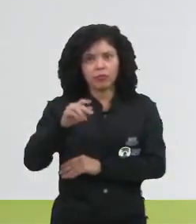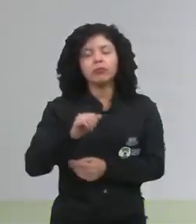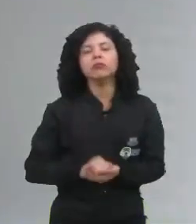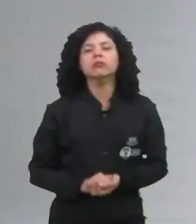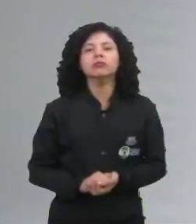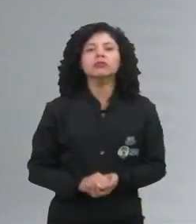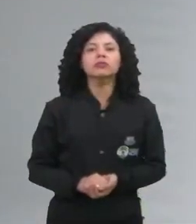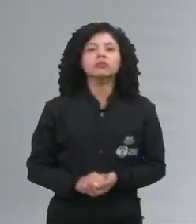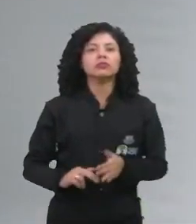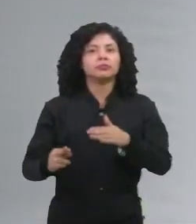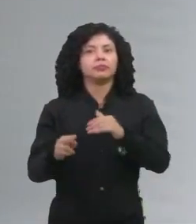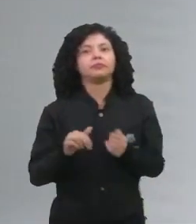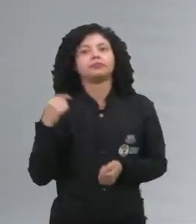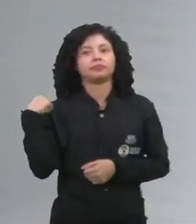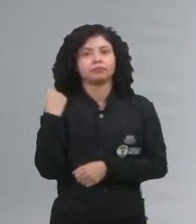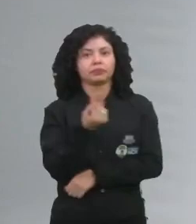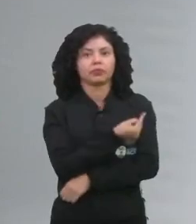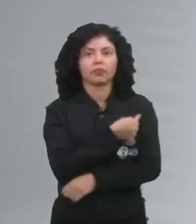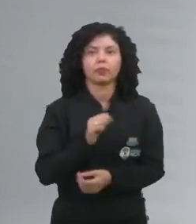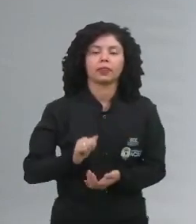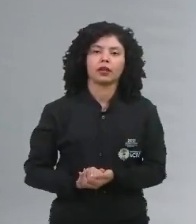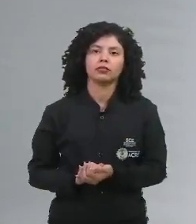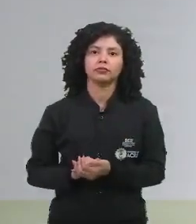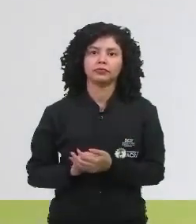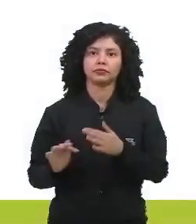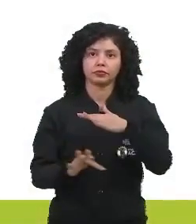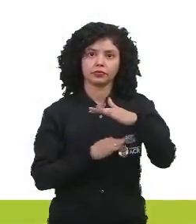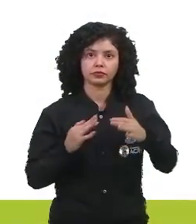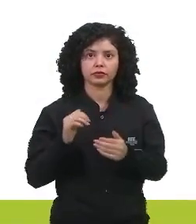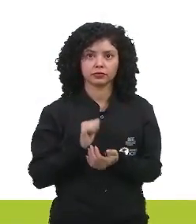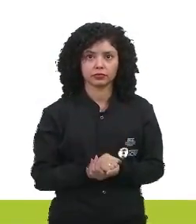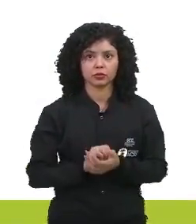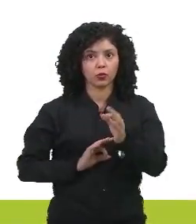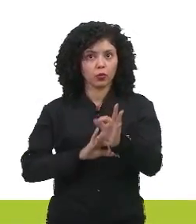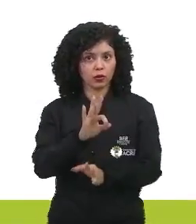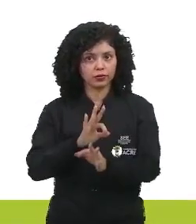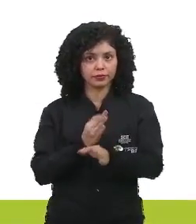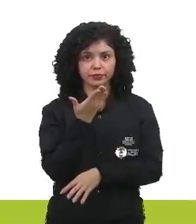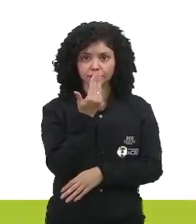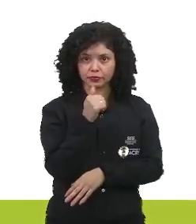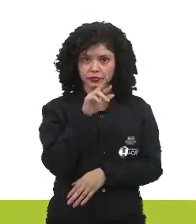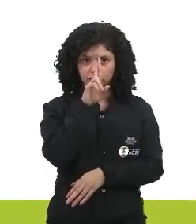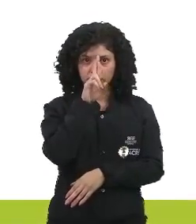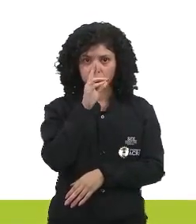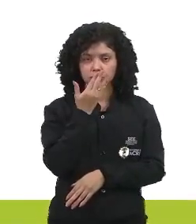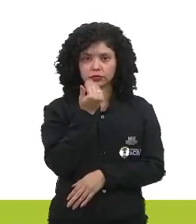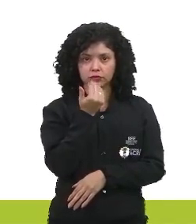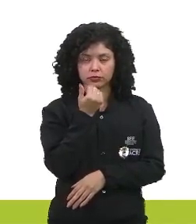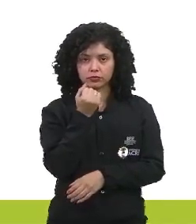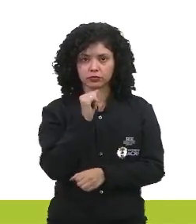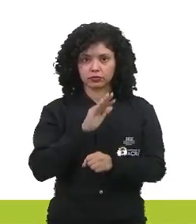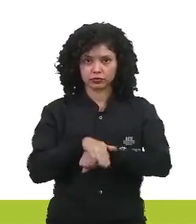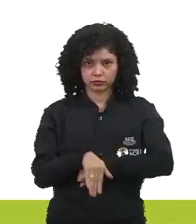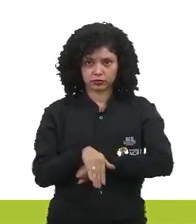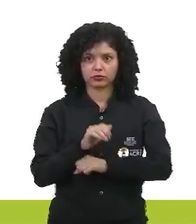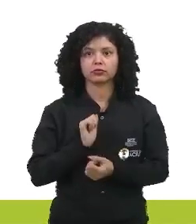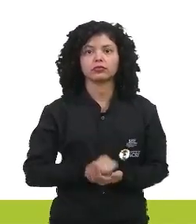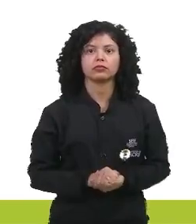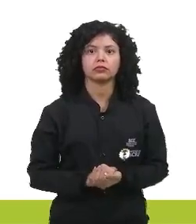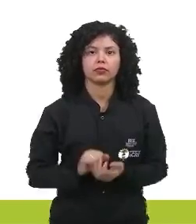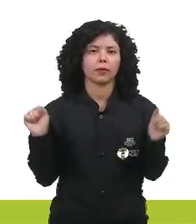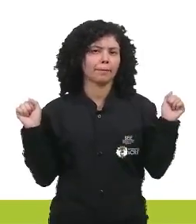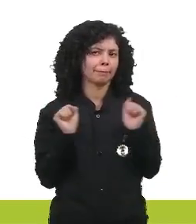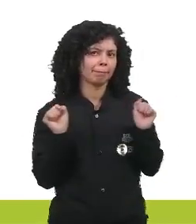mais à norma culta do que nós. E aí nós temos aqui, estou preparando o jantar. Observe aí que nós